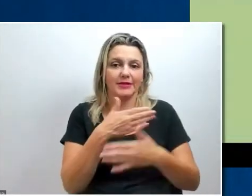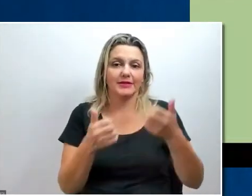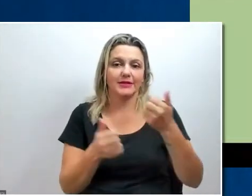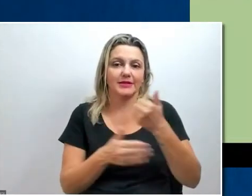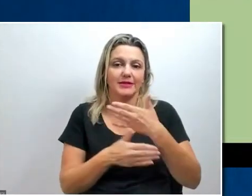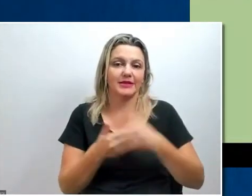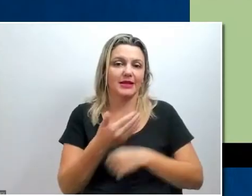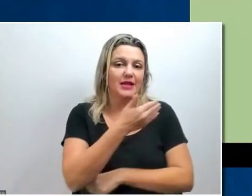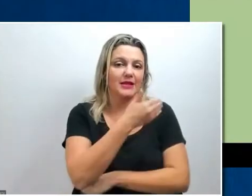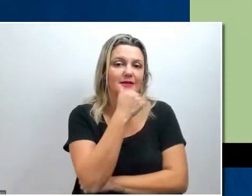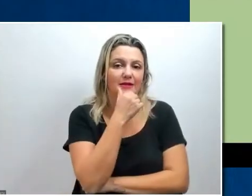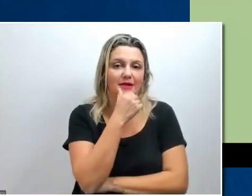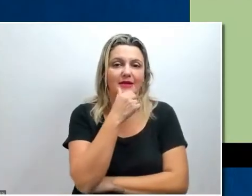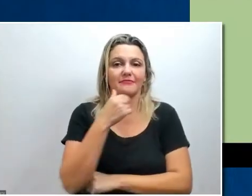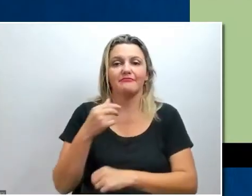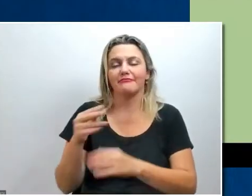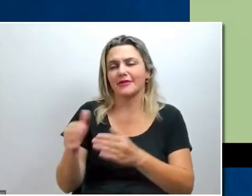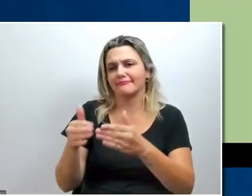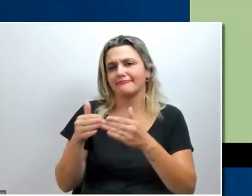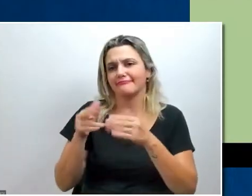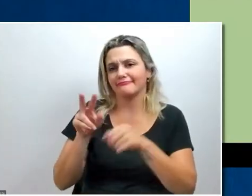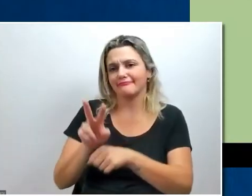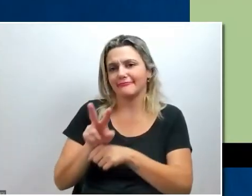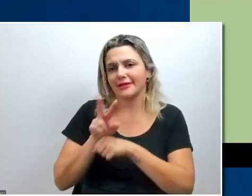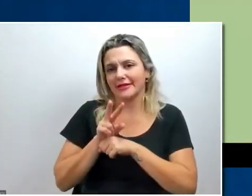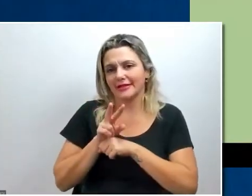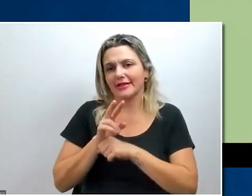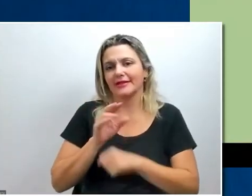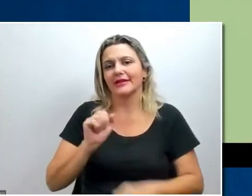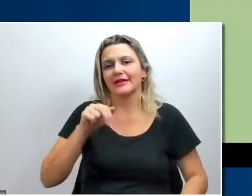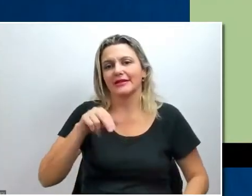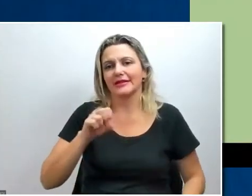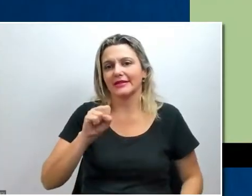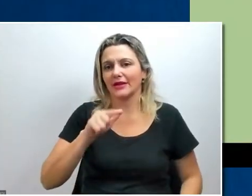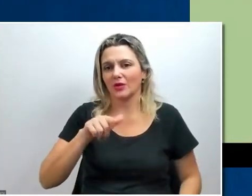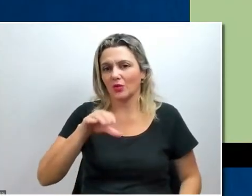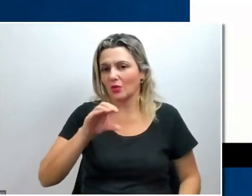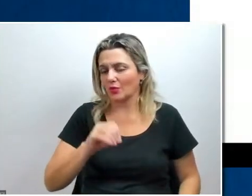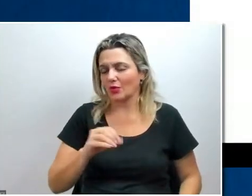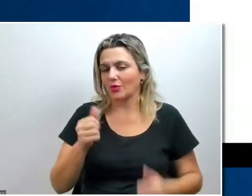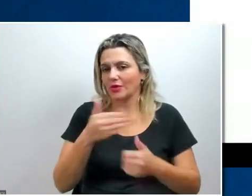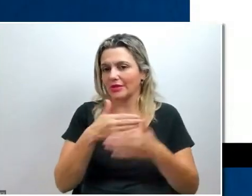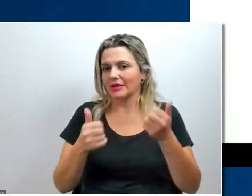que eu peguei emprestado, exatamente porque eu achei muito indicado para essa situação.